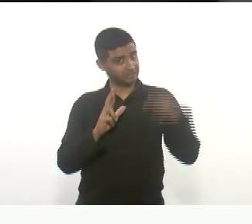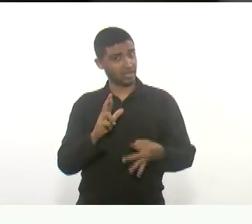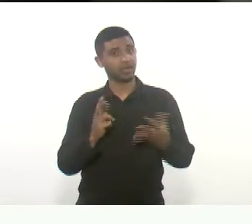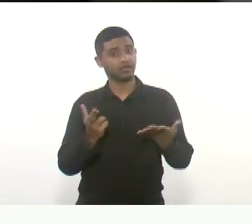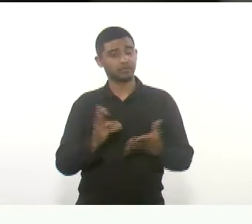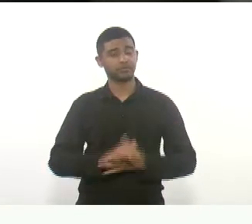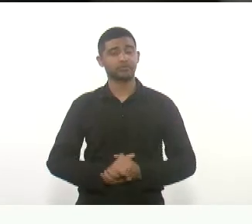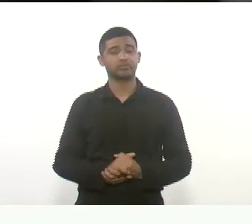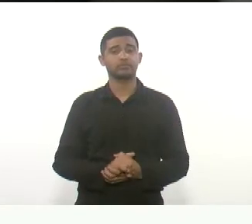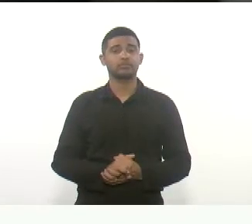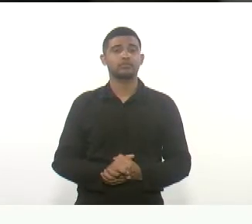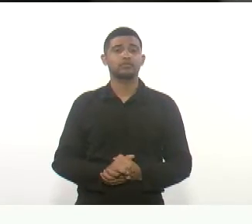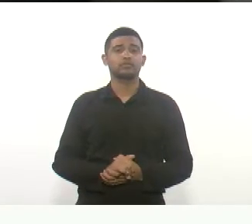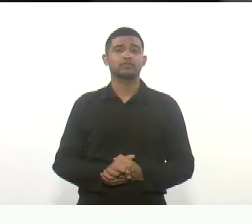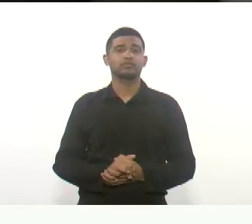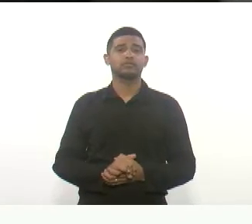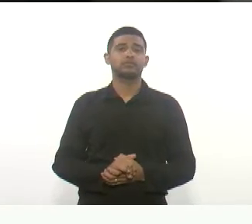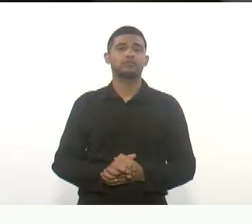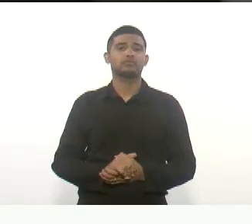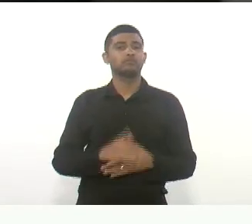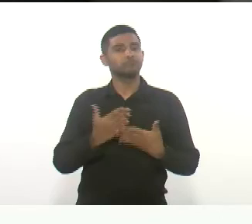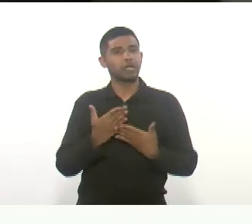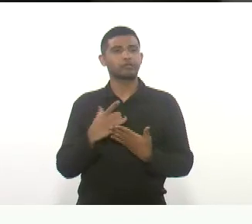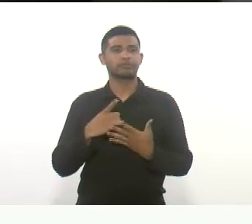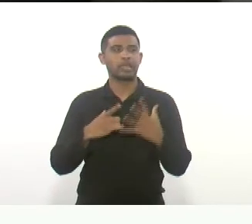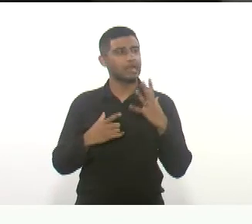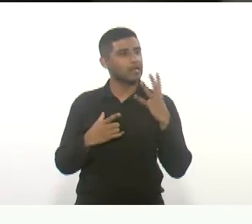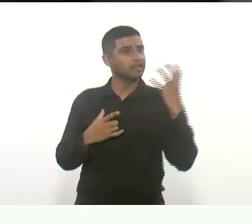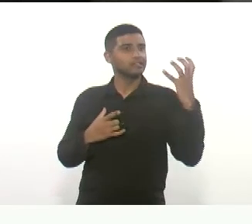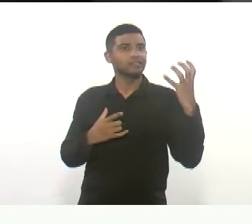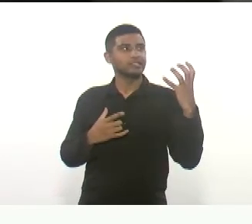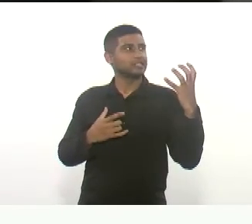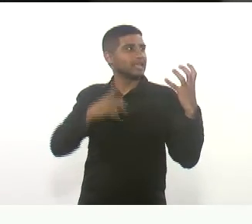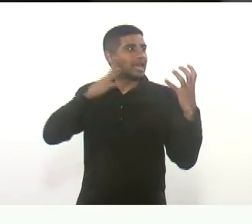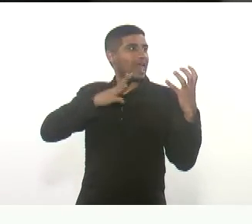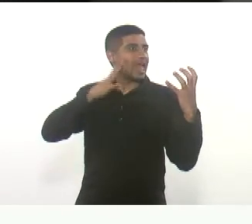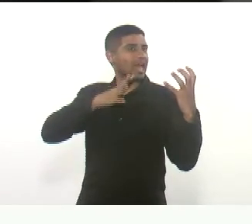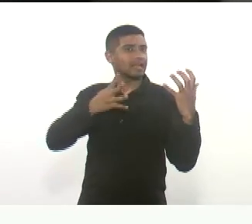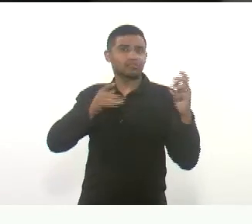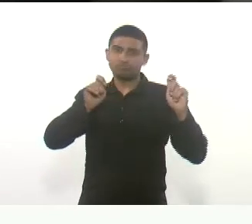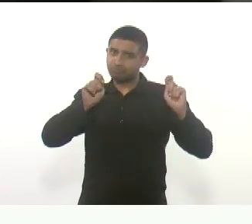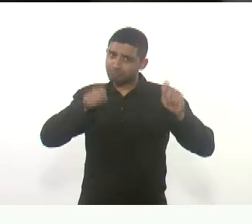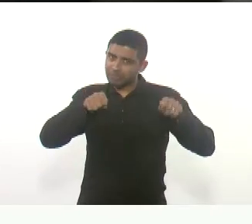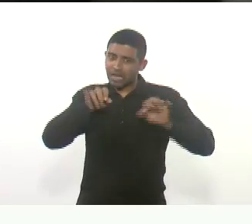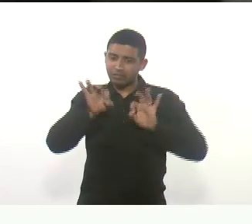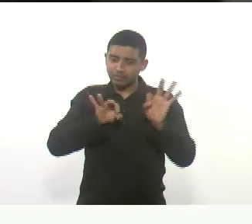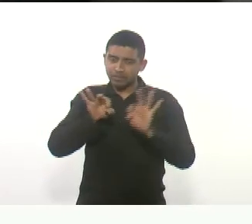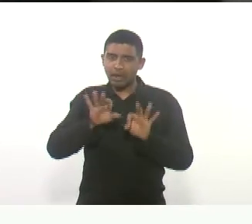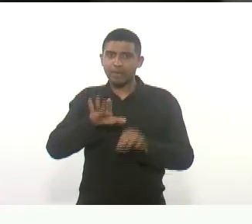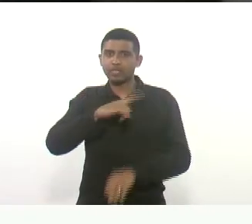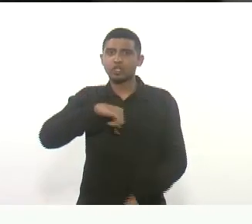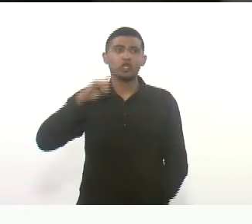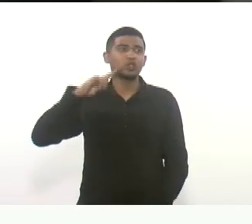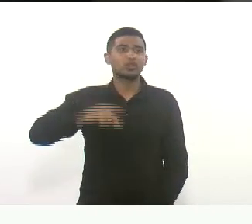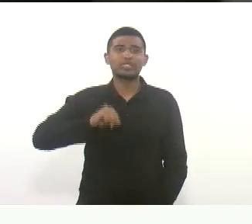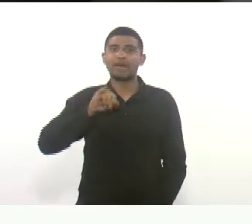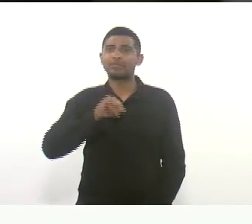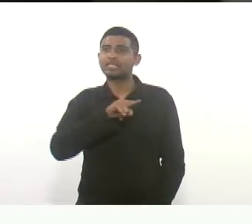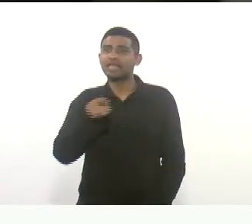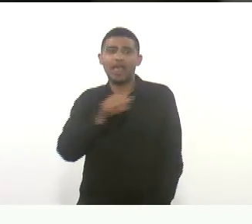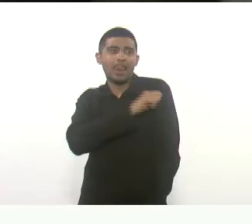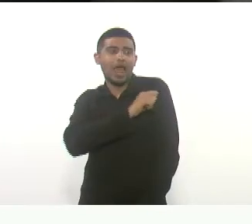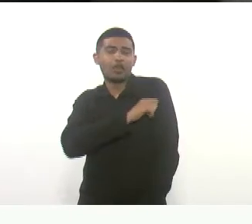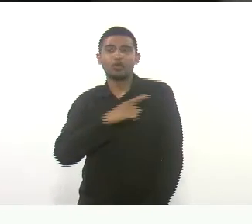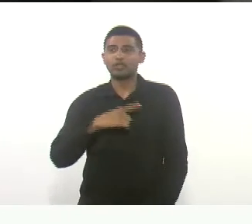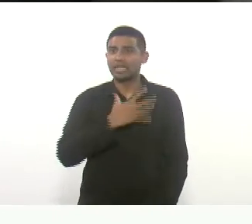gente gostaria de ter. Então, a atratividade, por exemplo, é uma coisa que a gente pode colocar artes marciais, mas a gente não sabe se isso vai atrair o aluno ou não. A